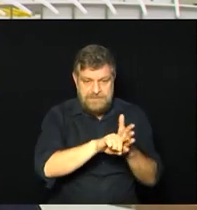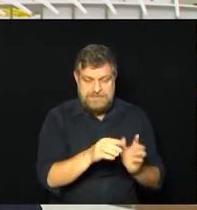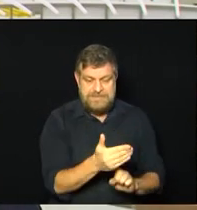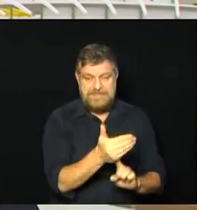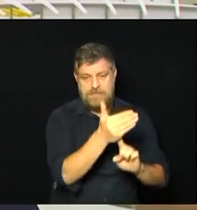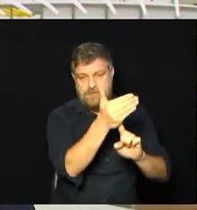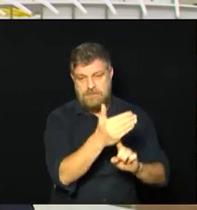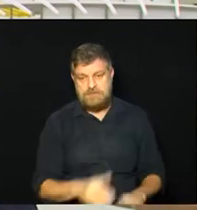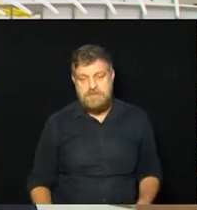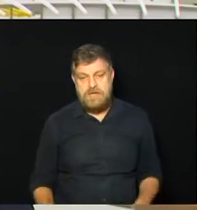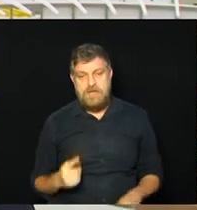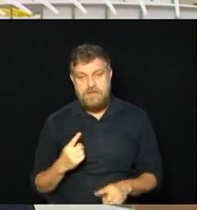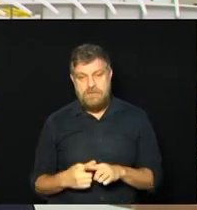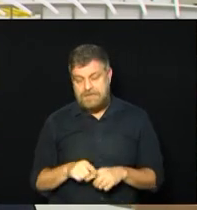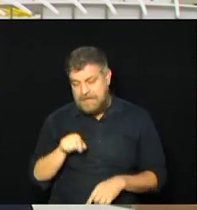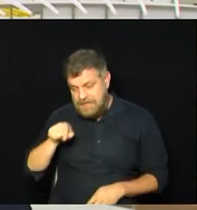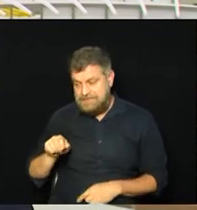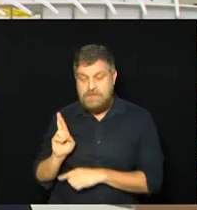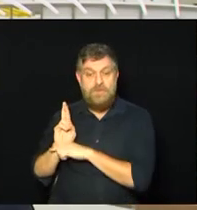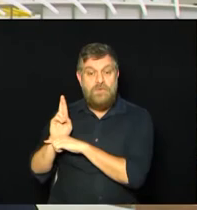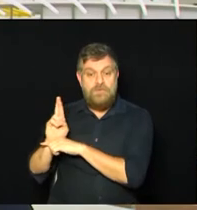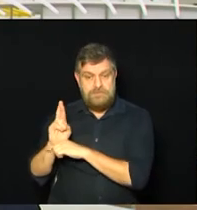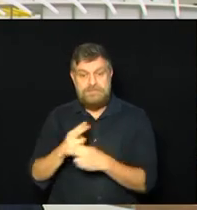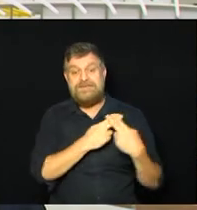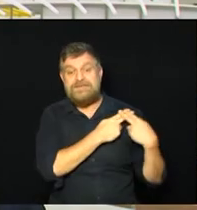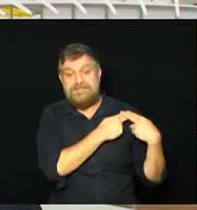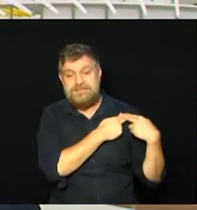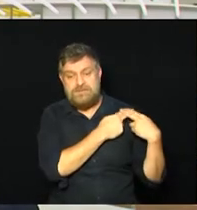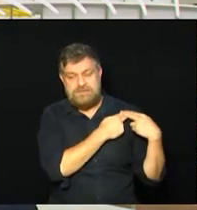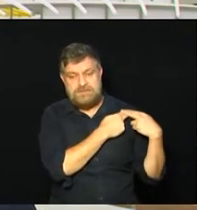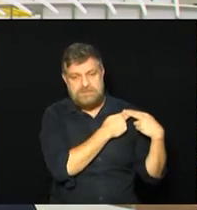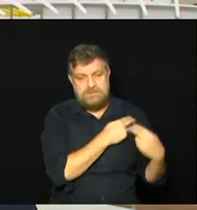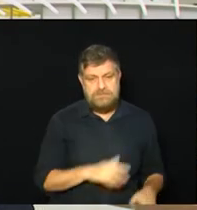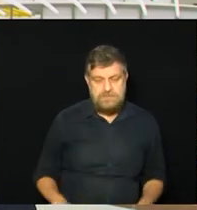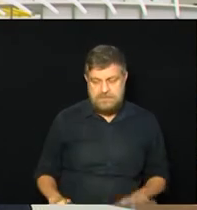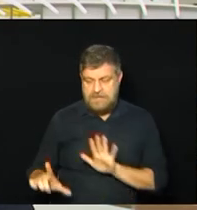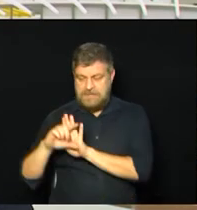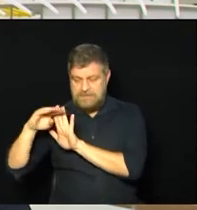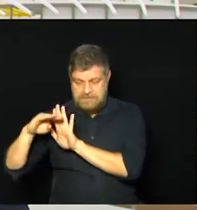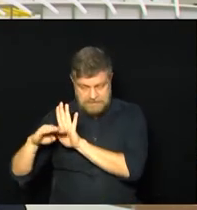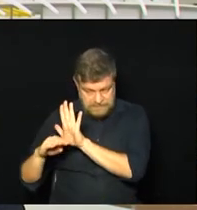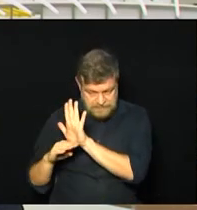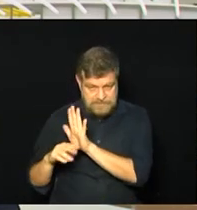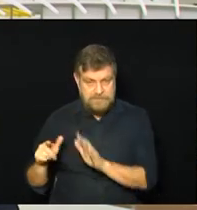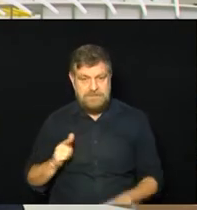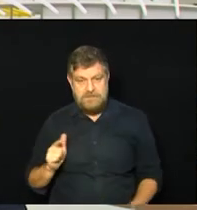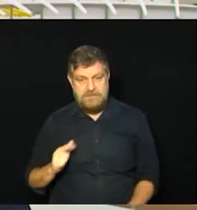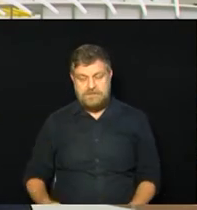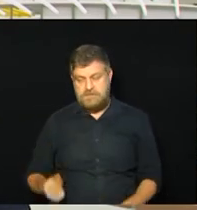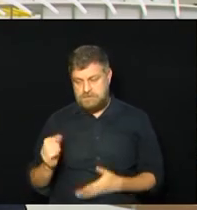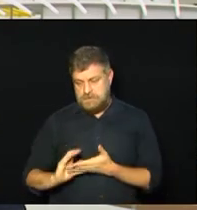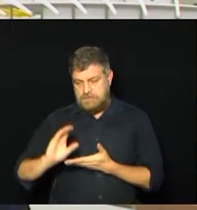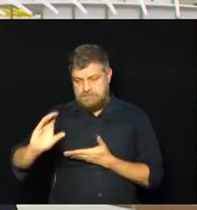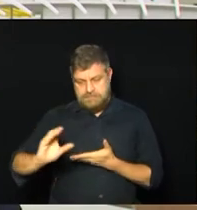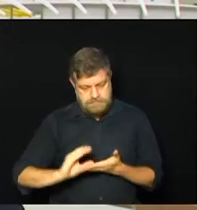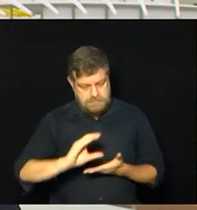Primeiro porque eles são responsáveis, né, pela legislação, pela distribuição de orçamento, por uma